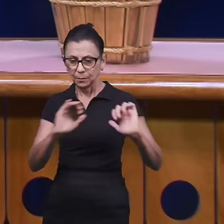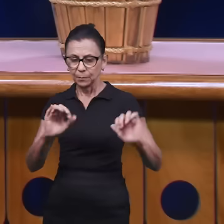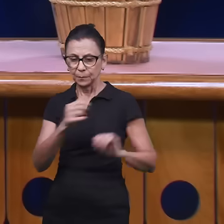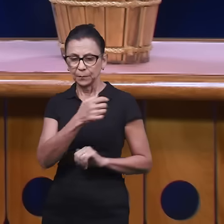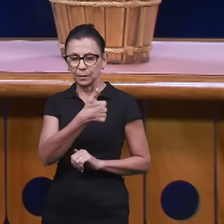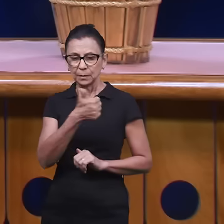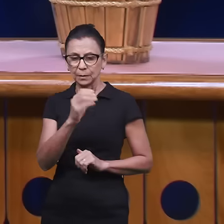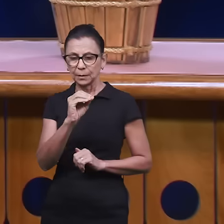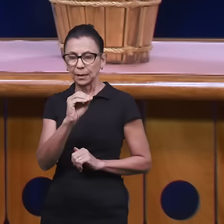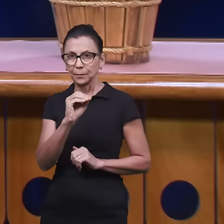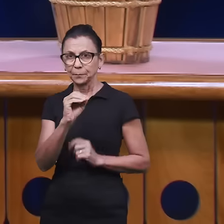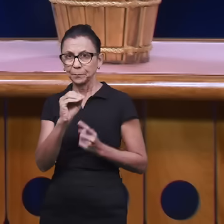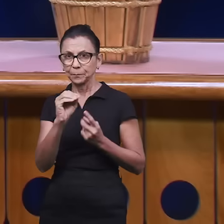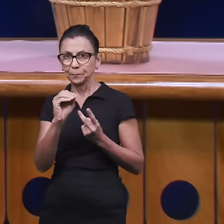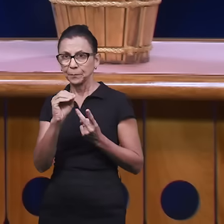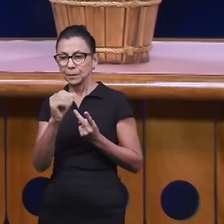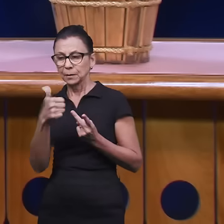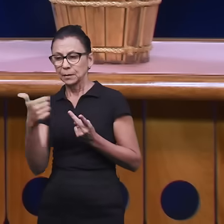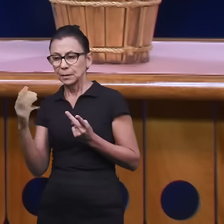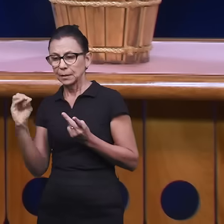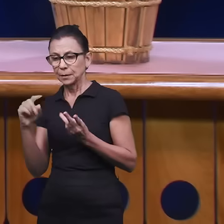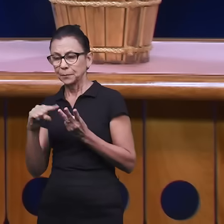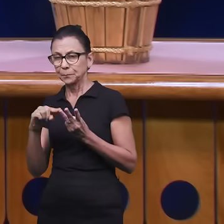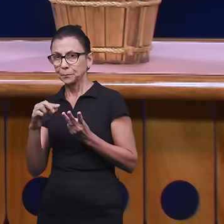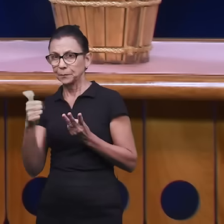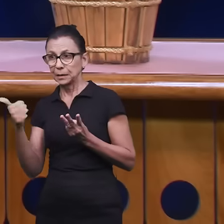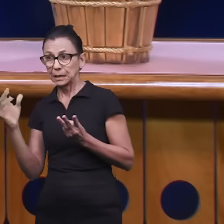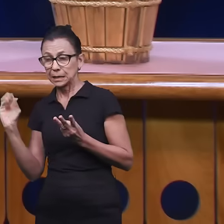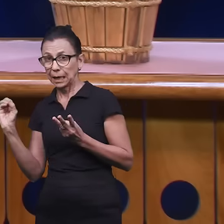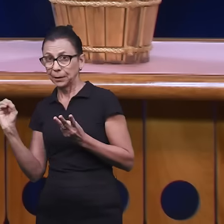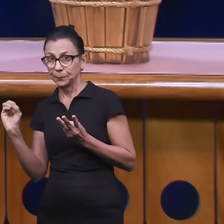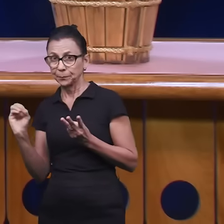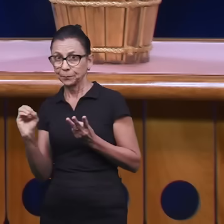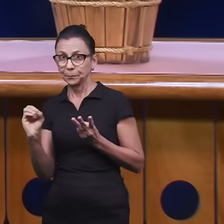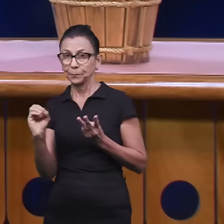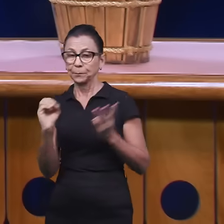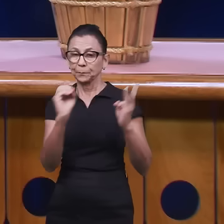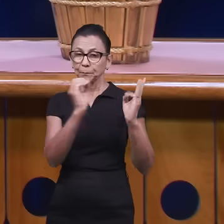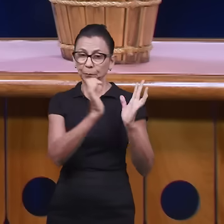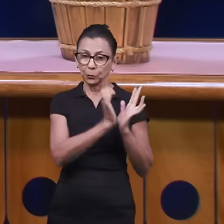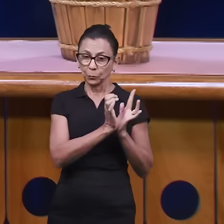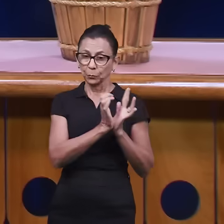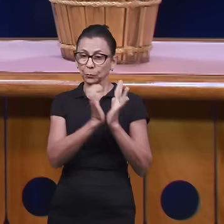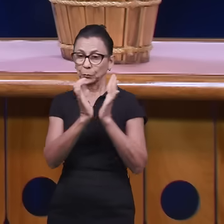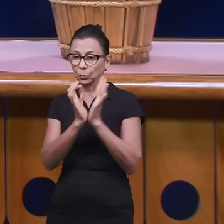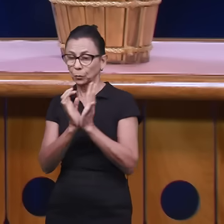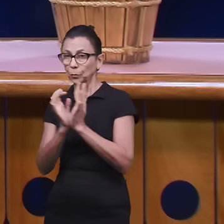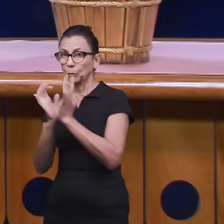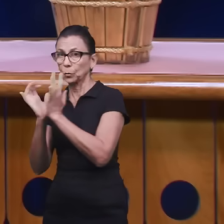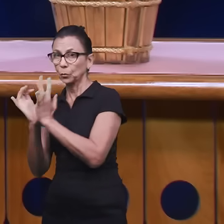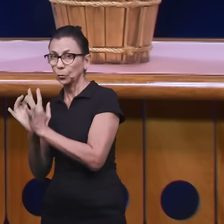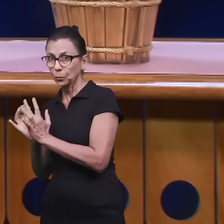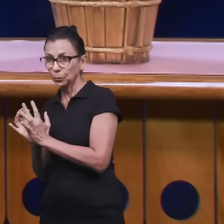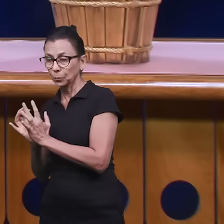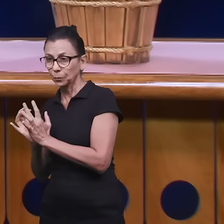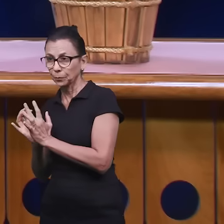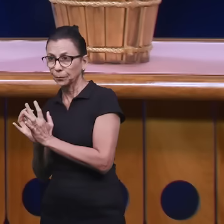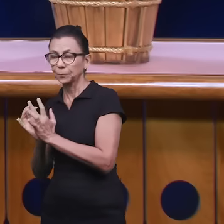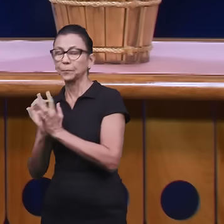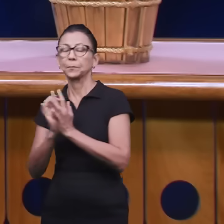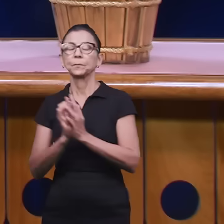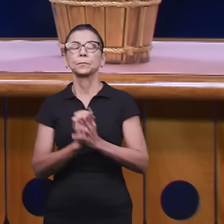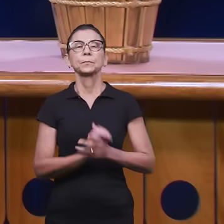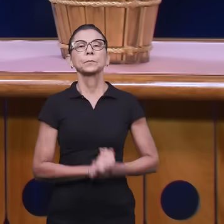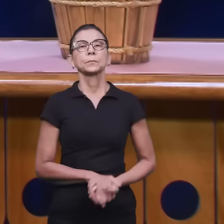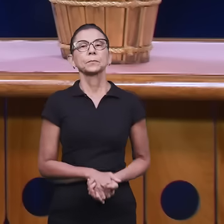3 grupos de 100. Cada grupo, mais uma vez falando, né? 3, né? Sempre que